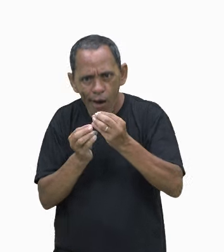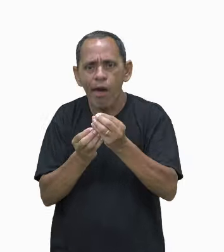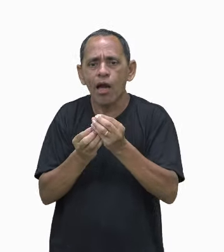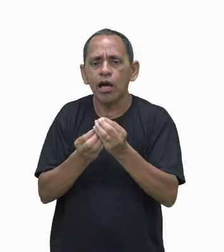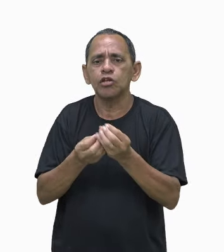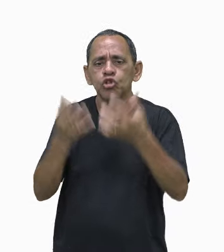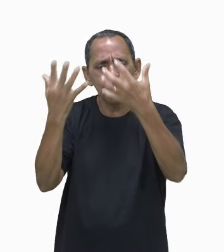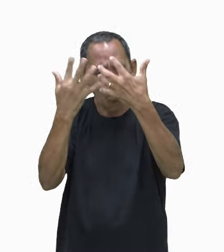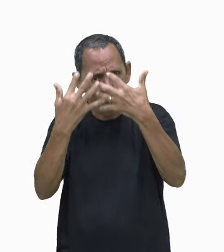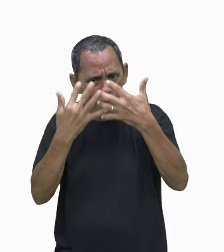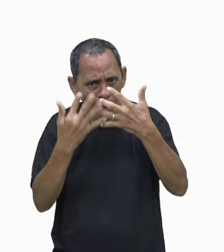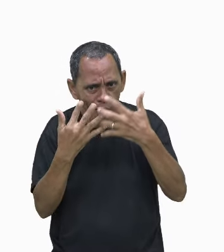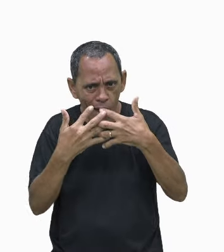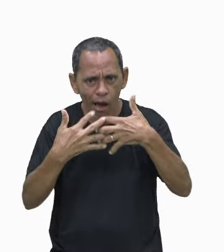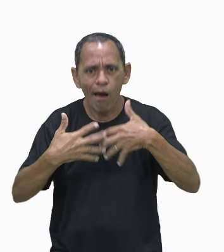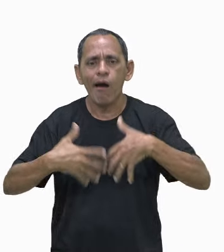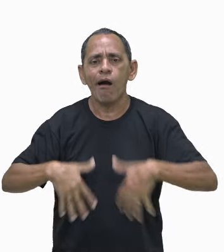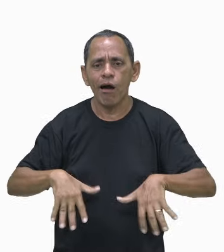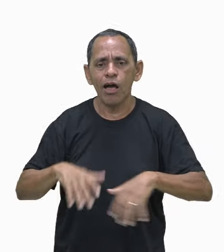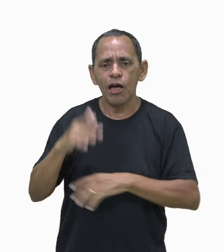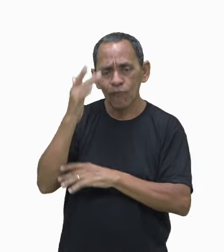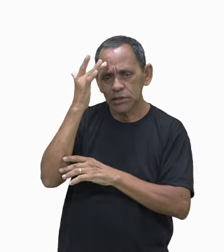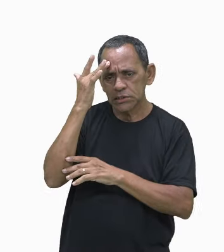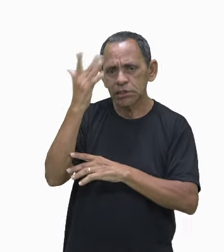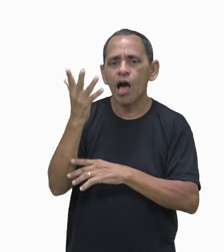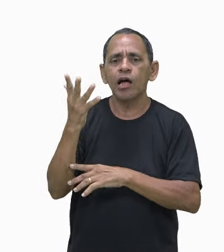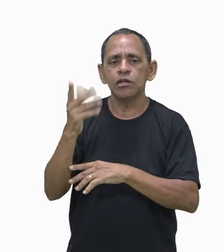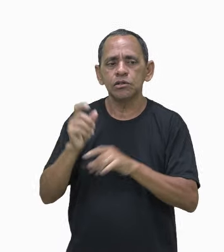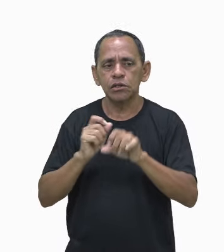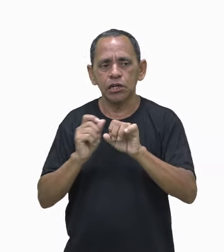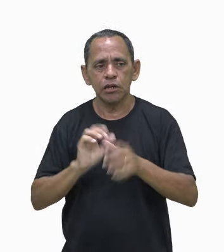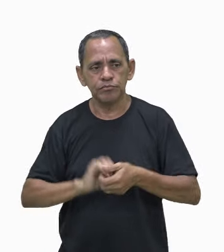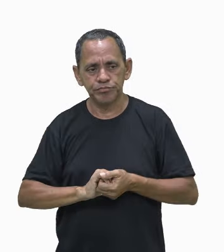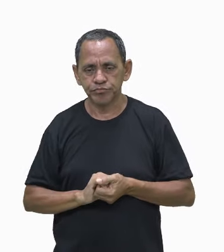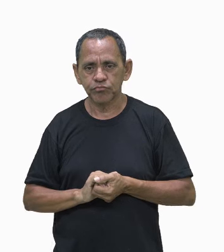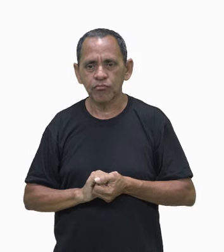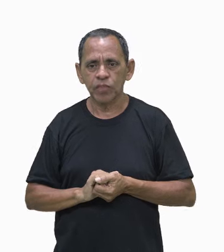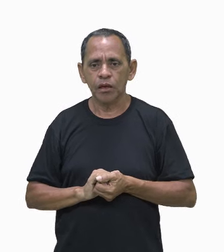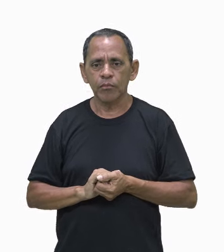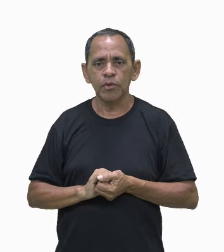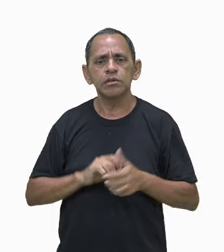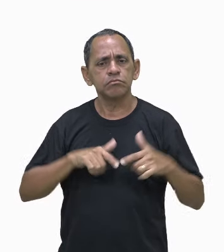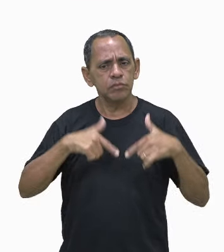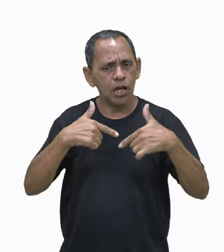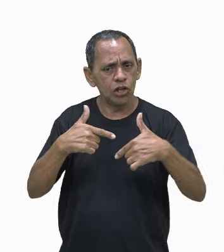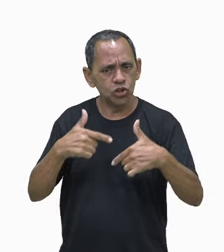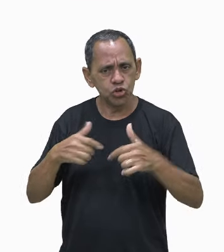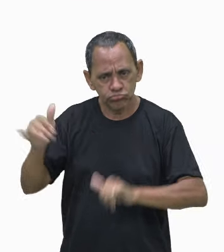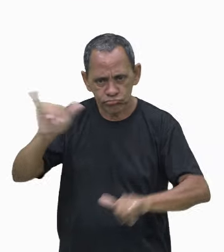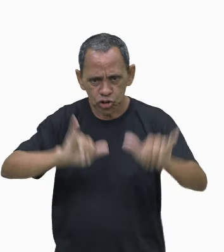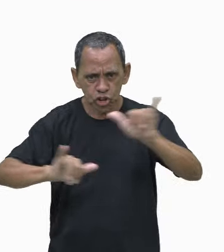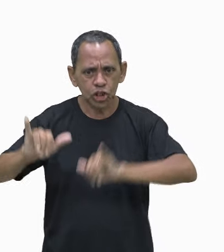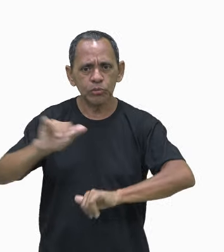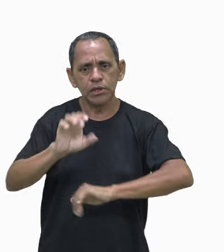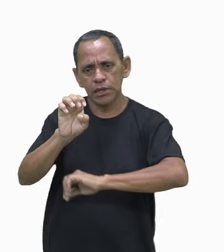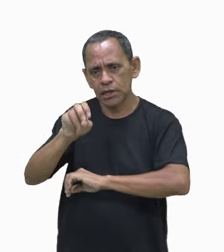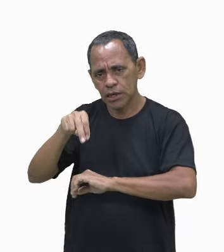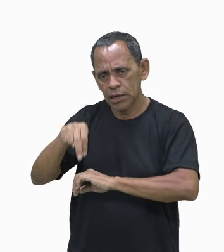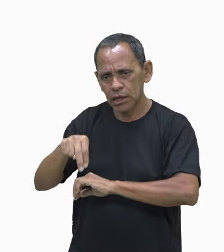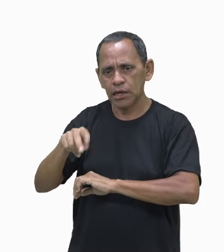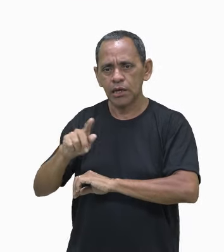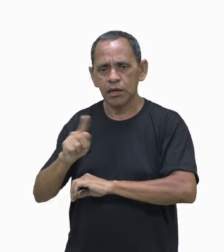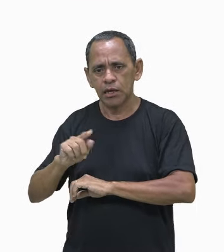metabolismo ele é facilitado pelas reações químicas, por enzimas. Ele é facilitado por